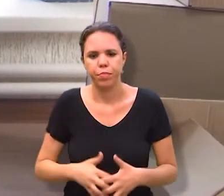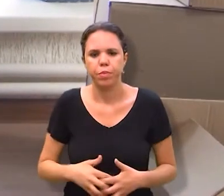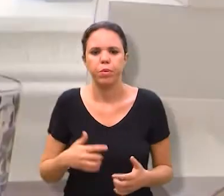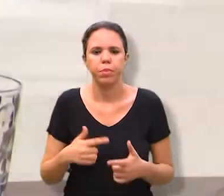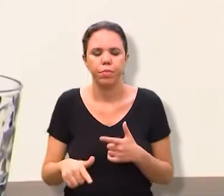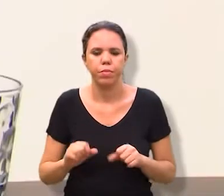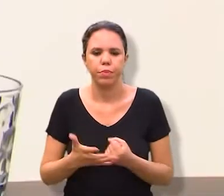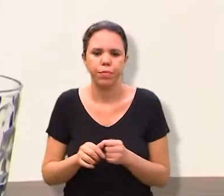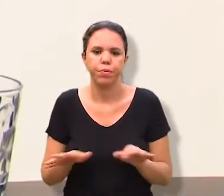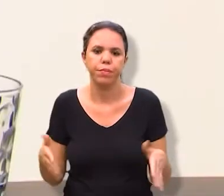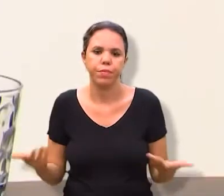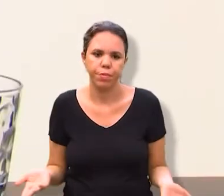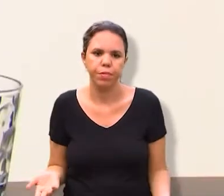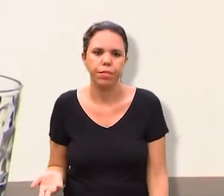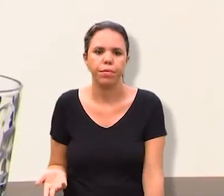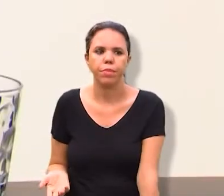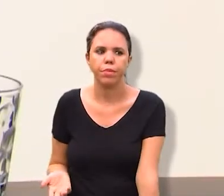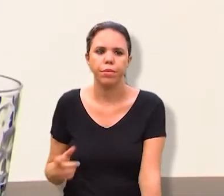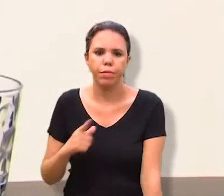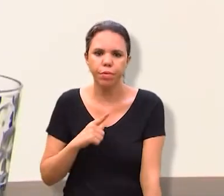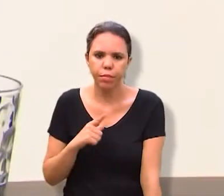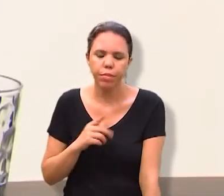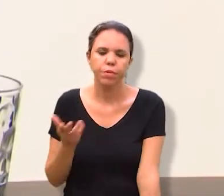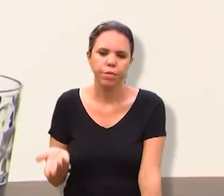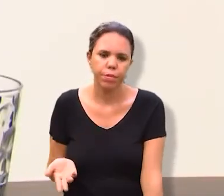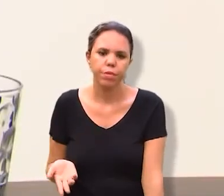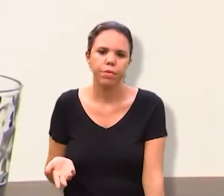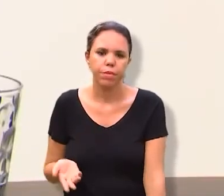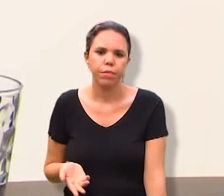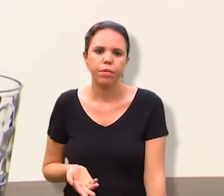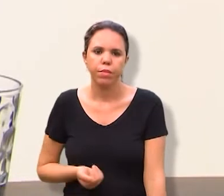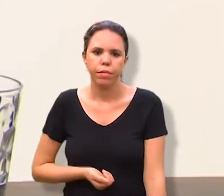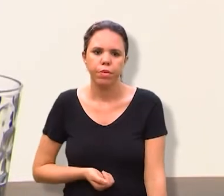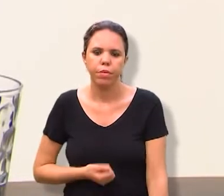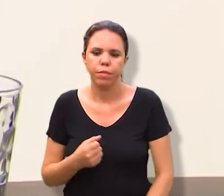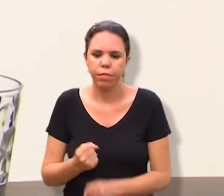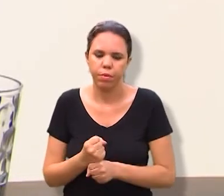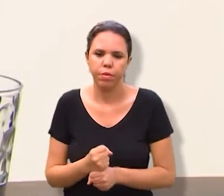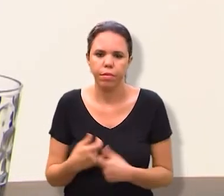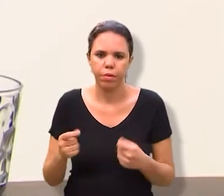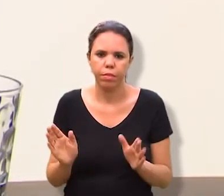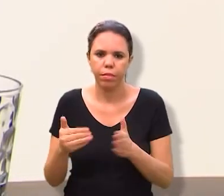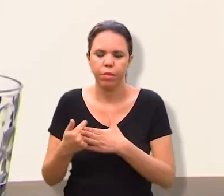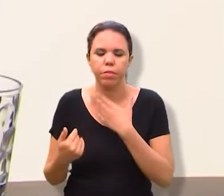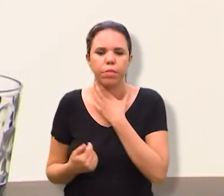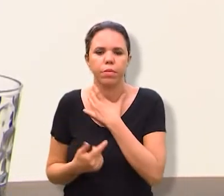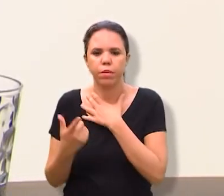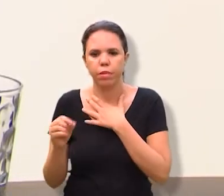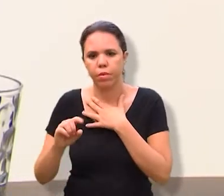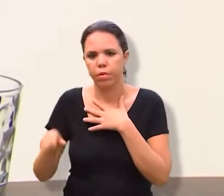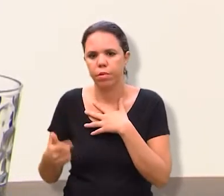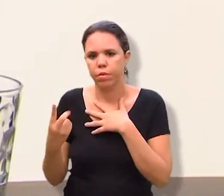como consequência da pandemia, e nós temos que Esse ano deve fechar na faixa